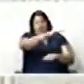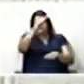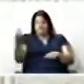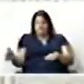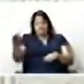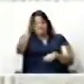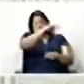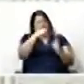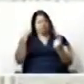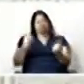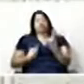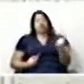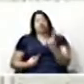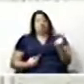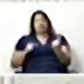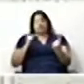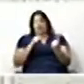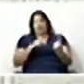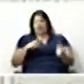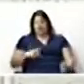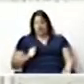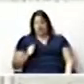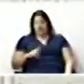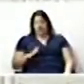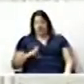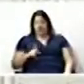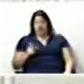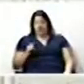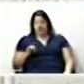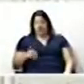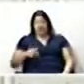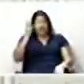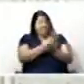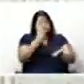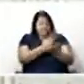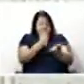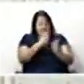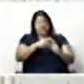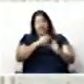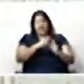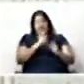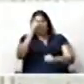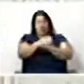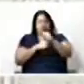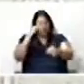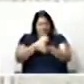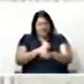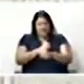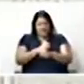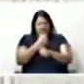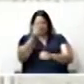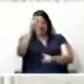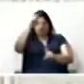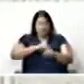Rodoanel, lá na região de Parelheiros. A mesma profissional, em um ano e meio, sofreu esse tipo, duas vezes,